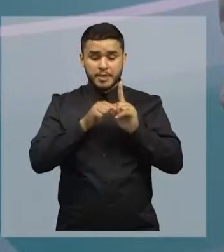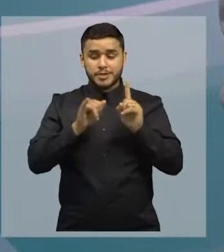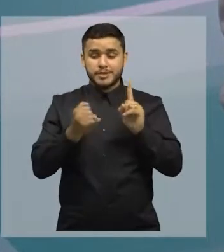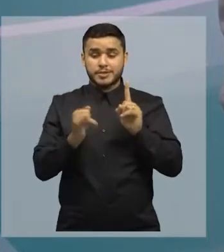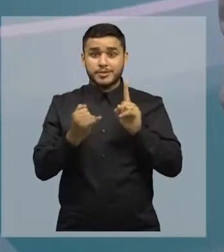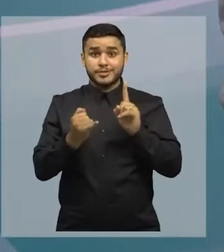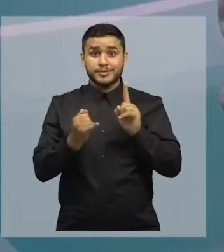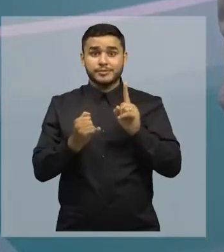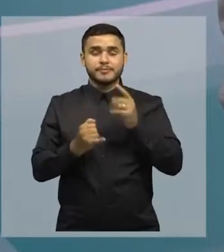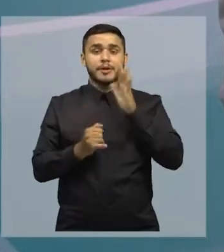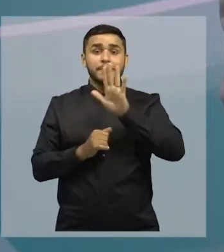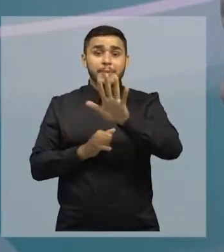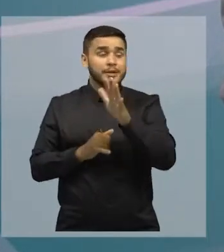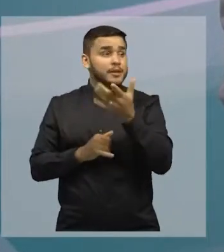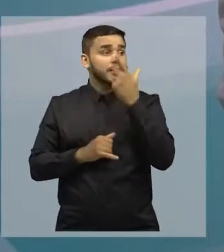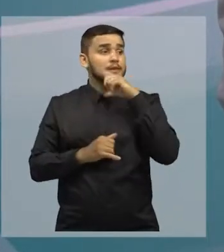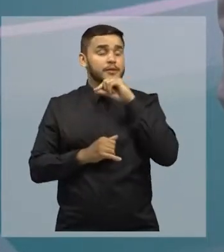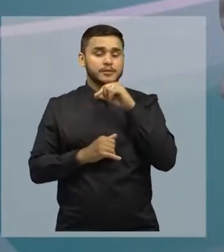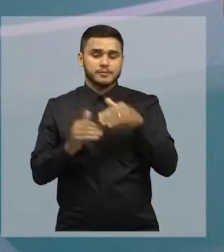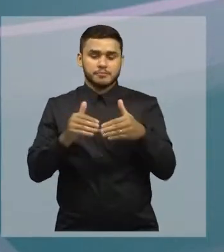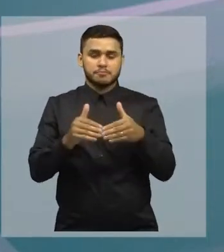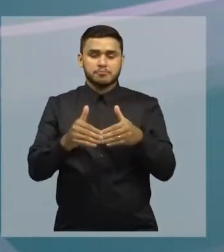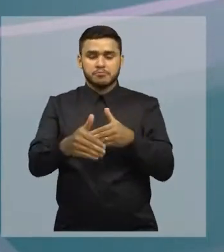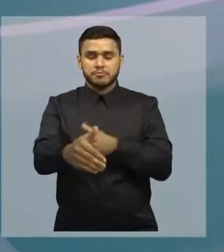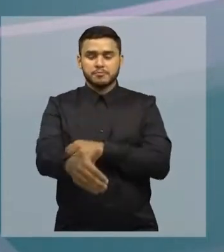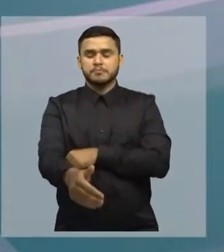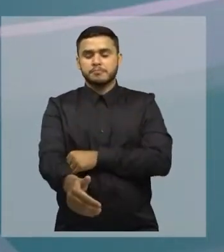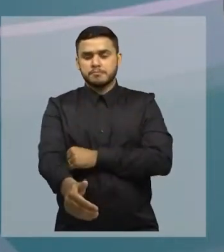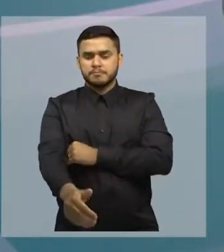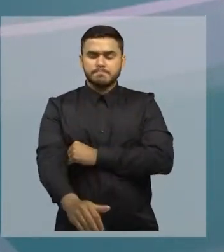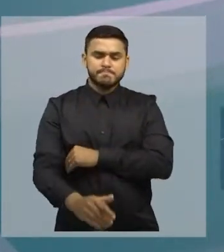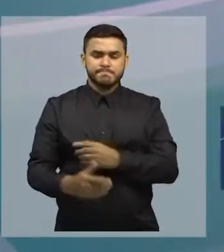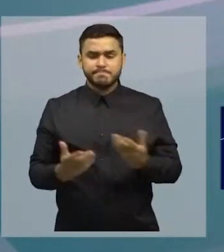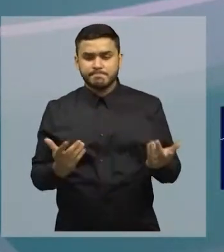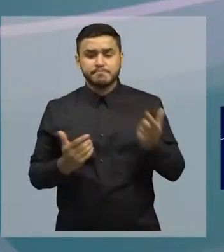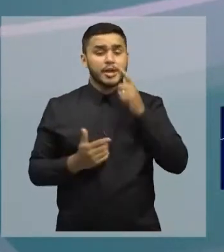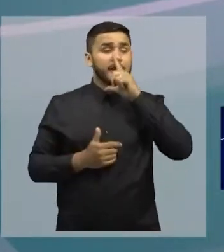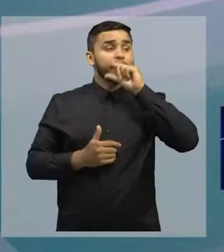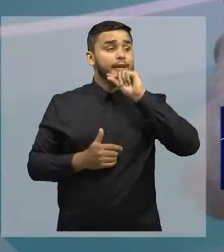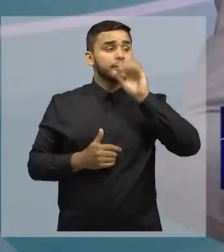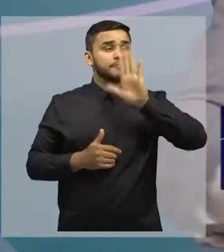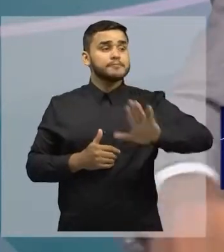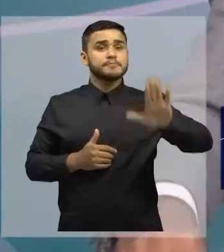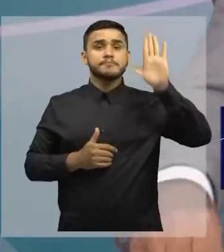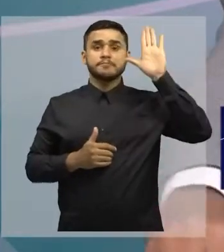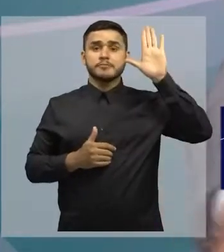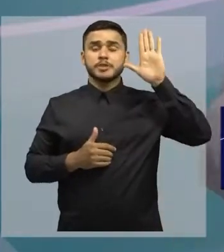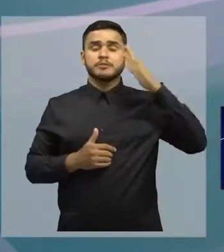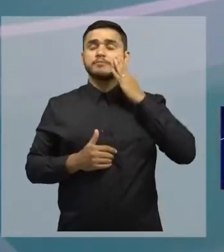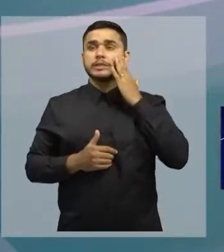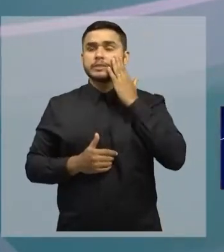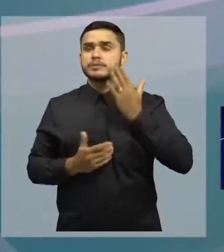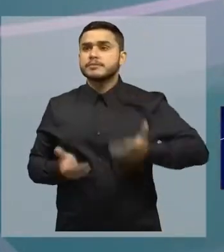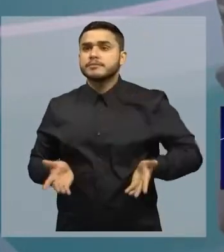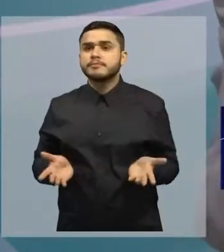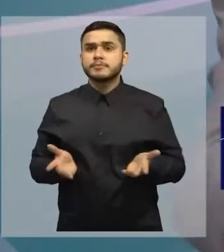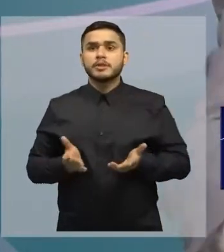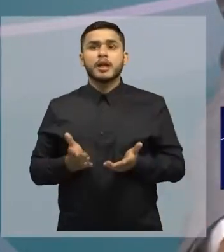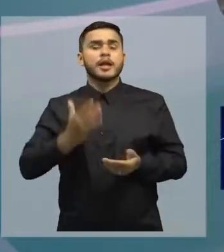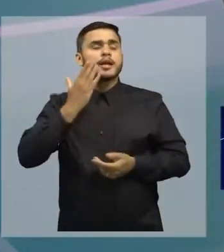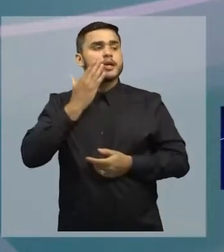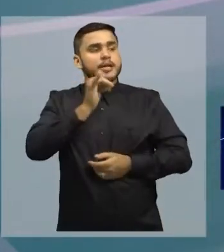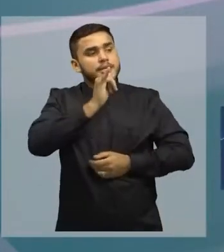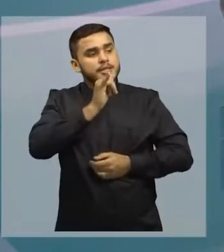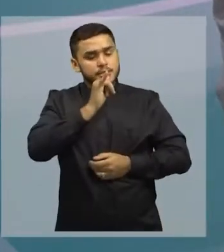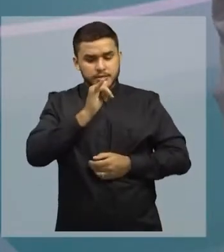ser. A gente está numa fase de colocar, eles estão numa fase de colocar as pedras no tabuleiro para saber para